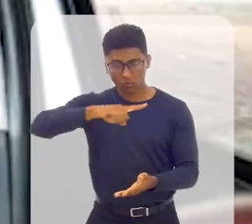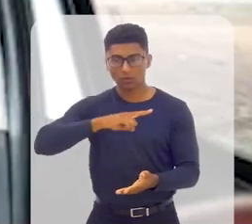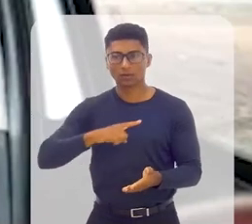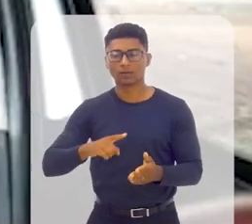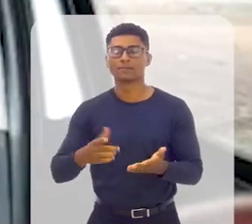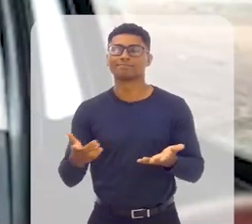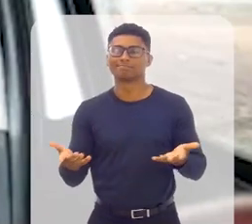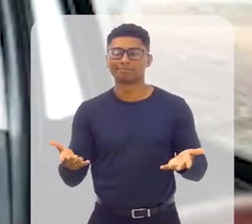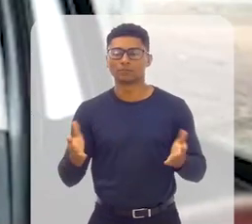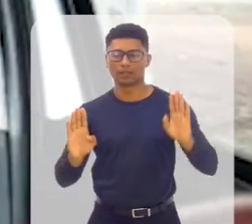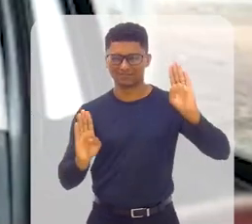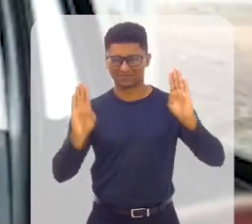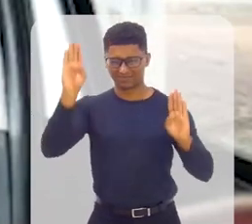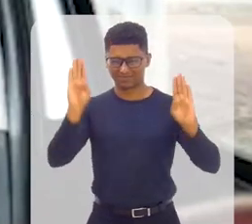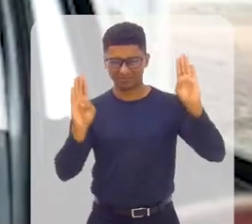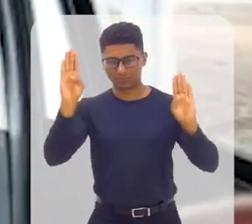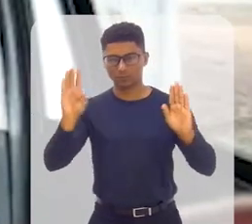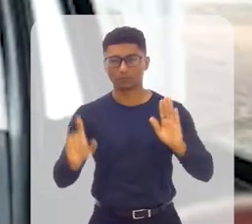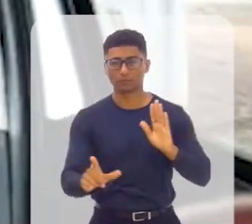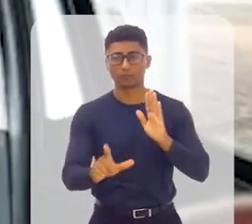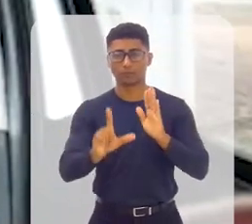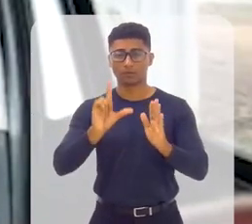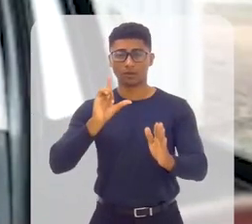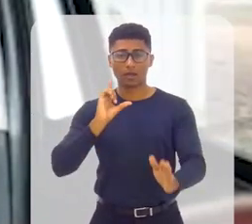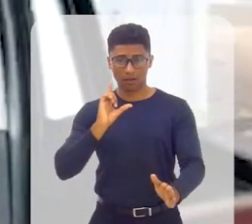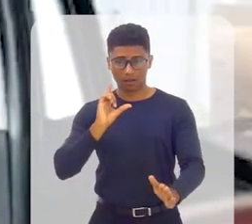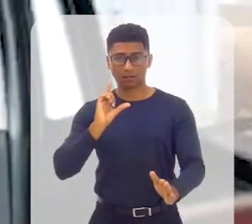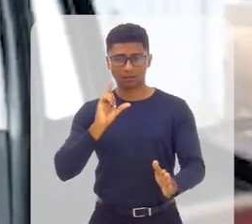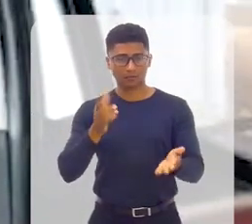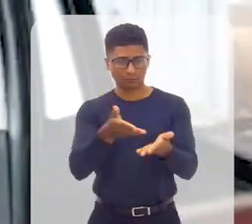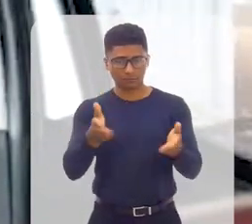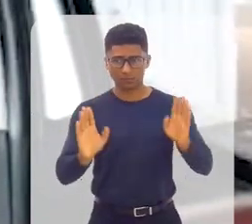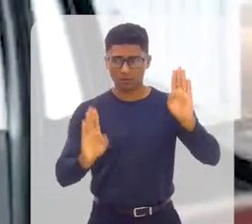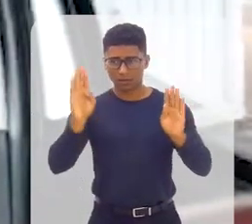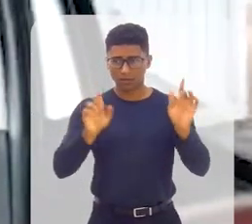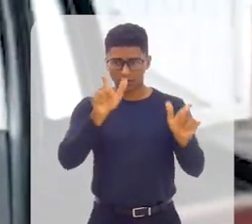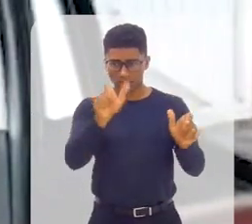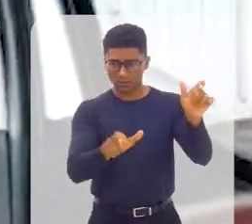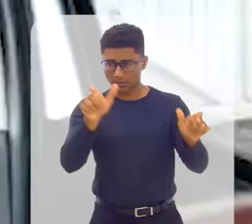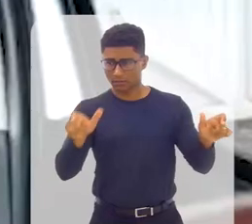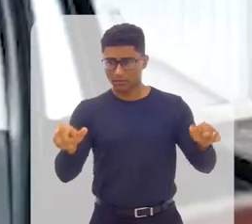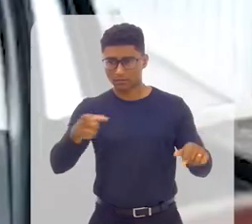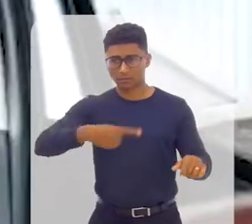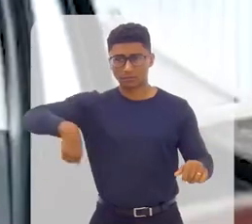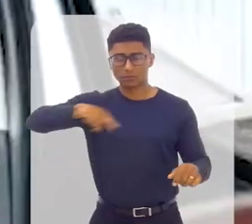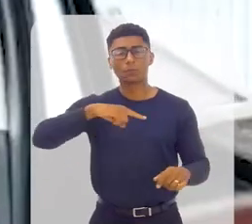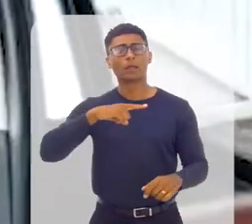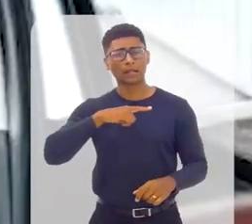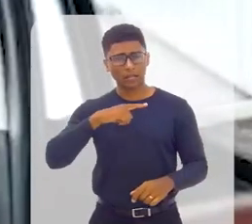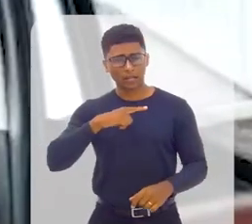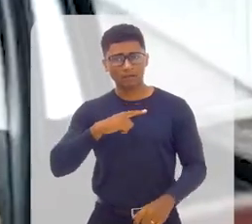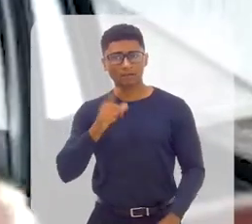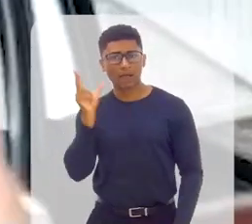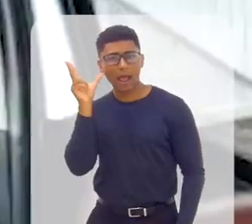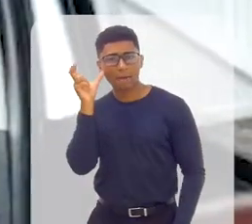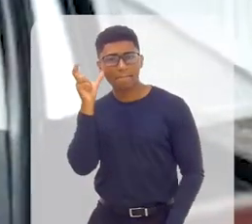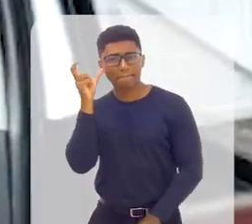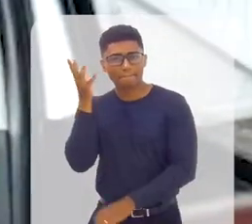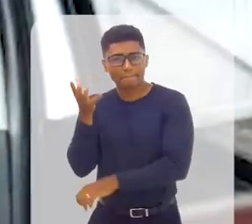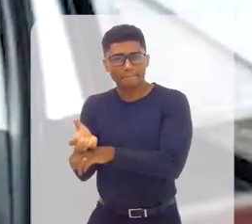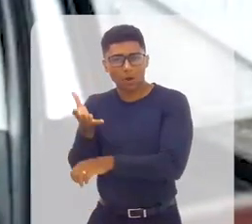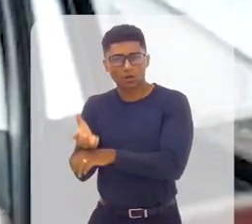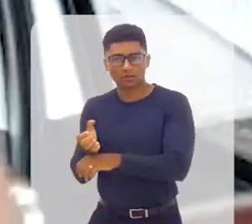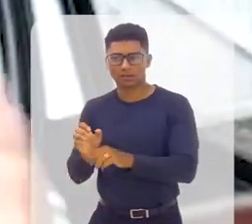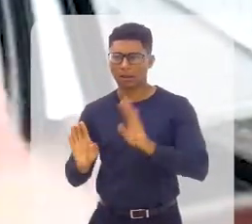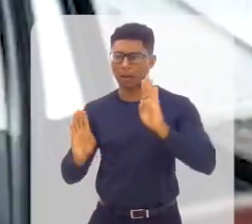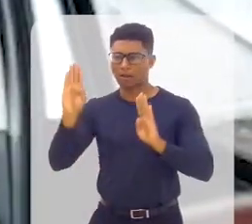da candidatura, né, para todos o pleito, né, dos candidatos, fizemos o podcast, recebemos